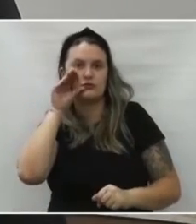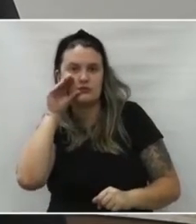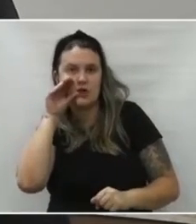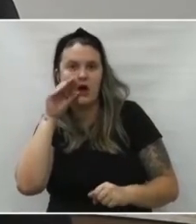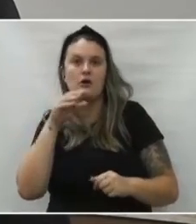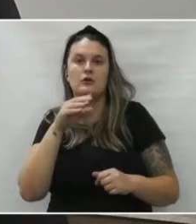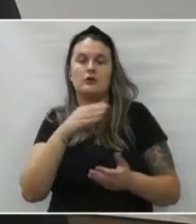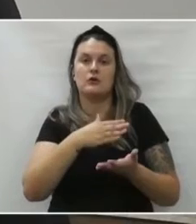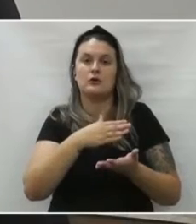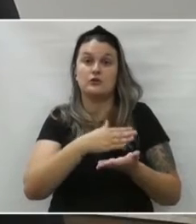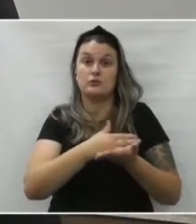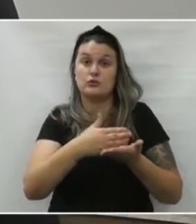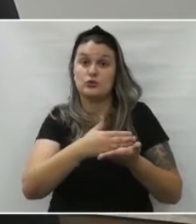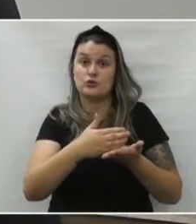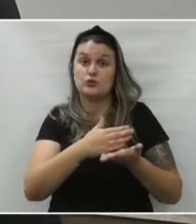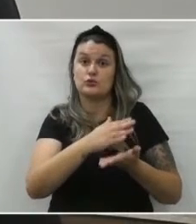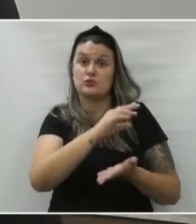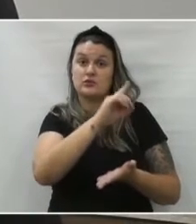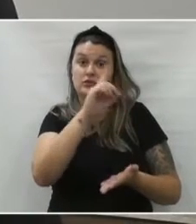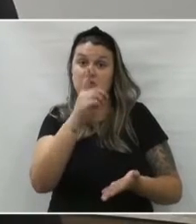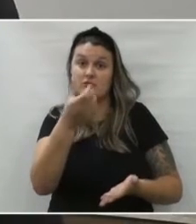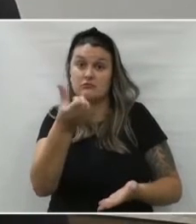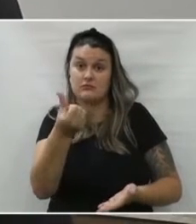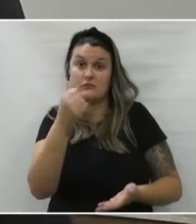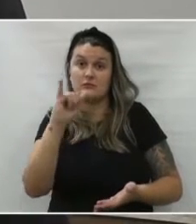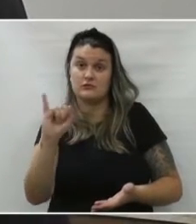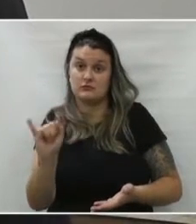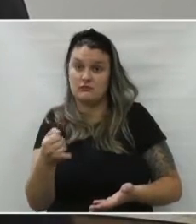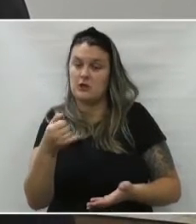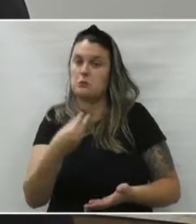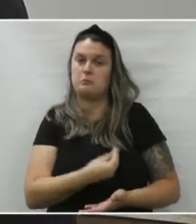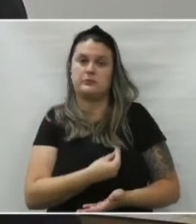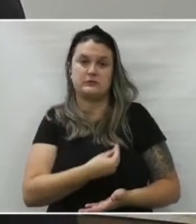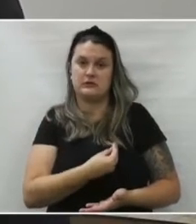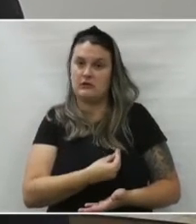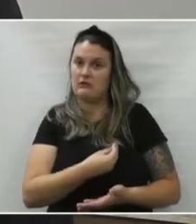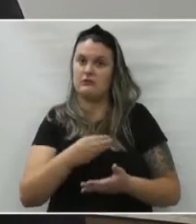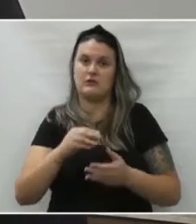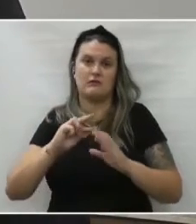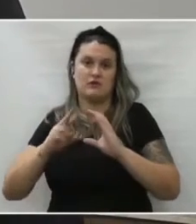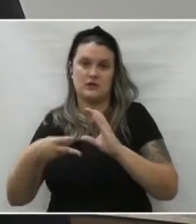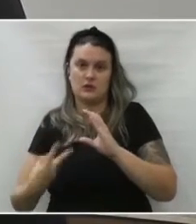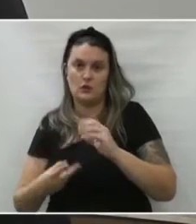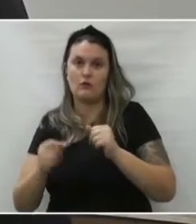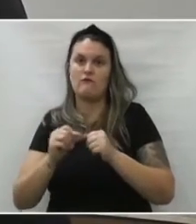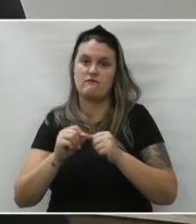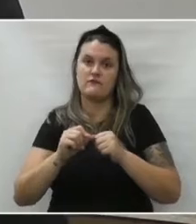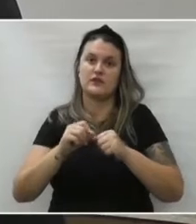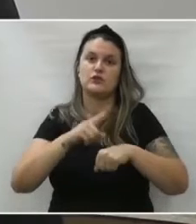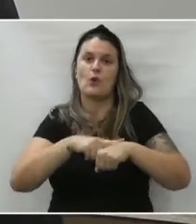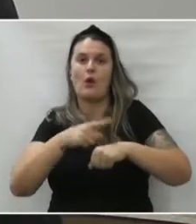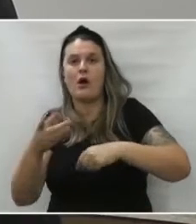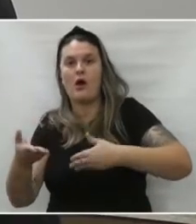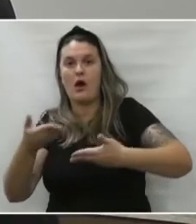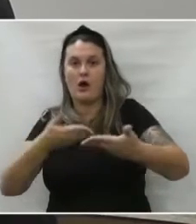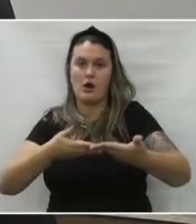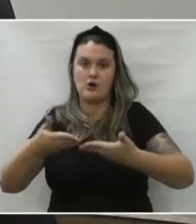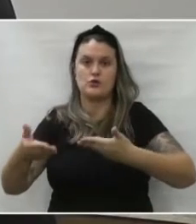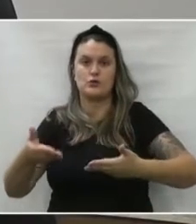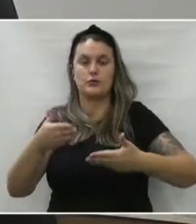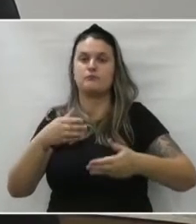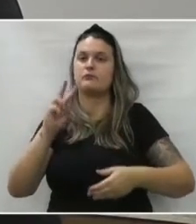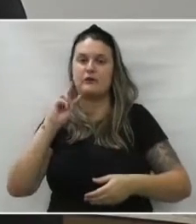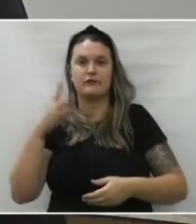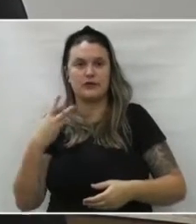né? A partir do dia 6 de janeiro, sempre presentes aqui na casa, alguma questão de escala de férias, os vereadores presentes nos